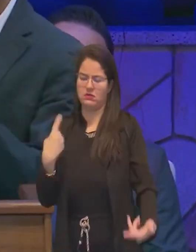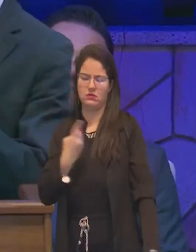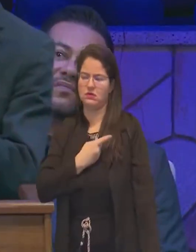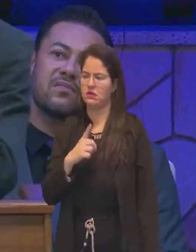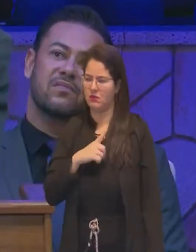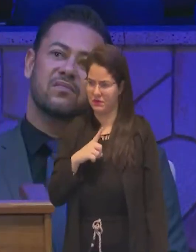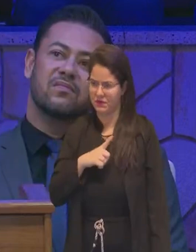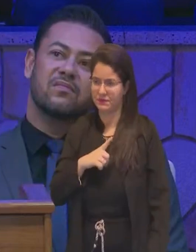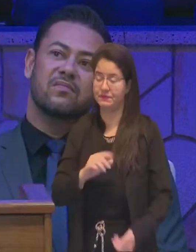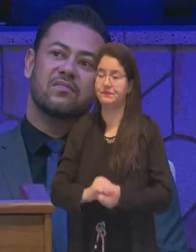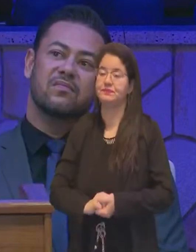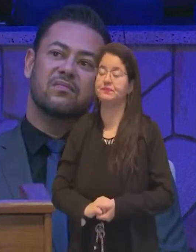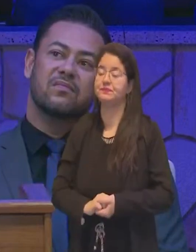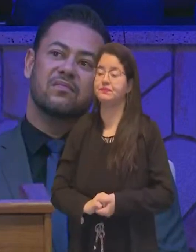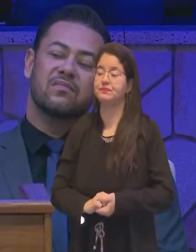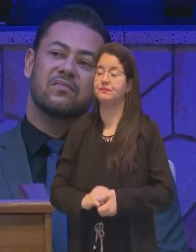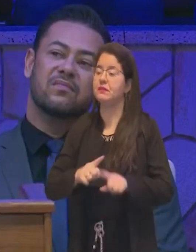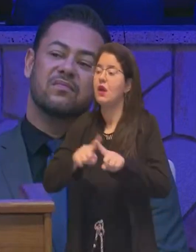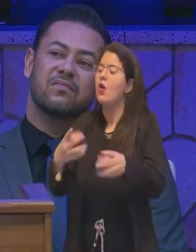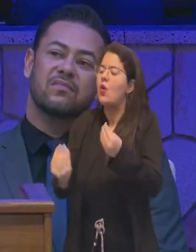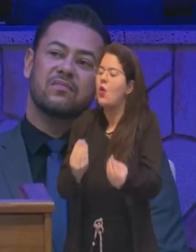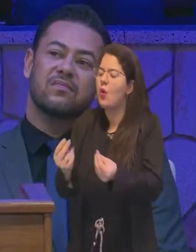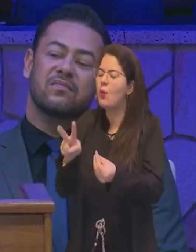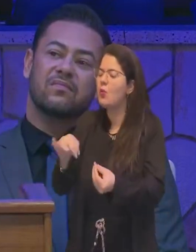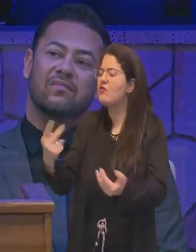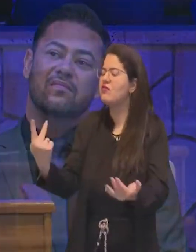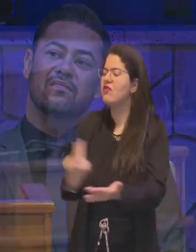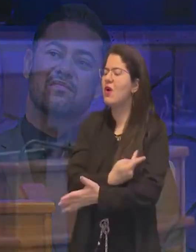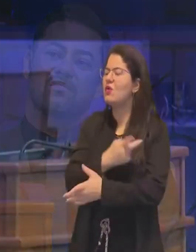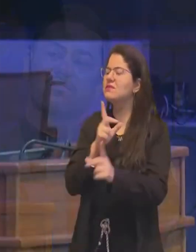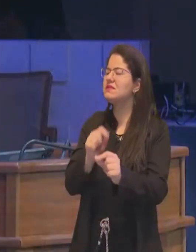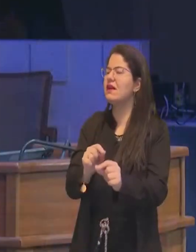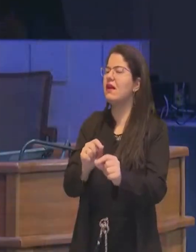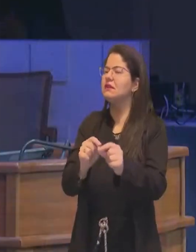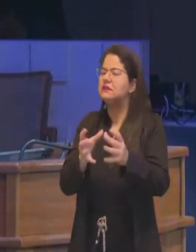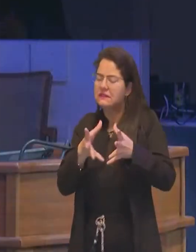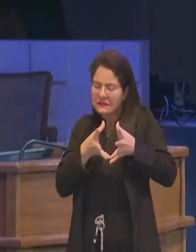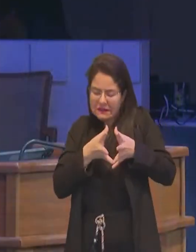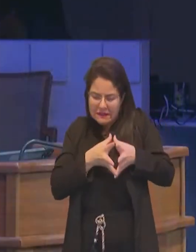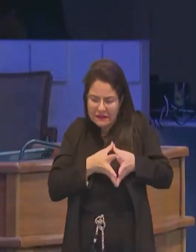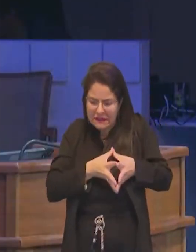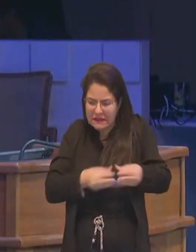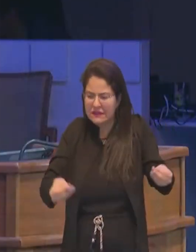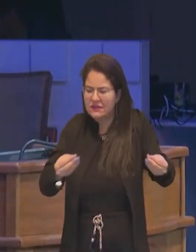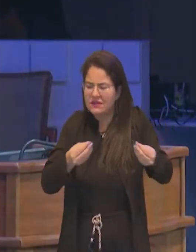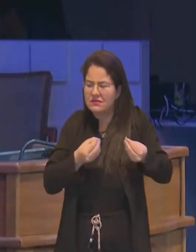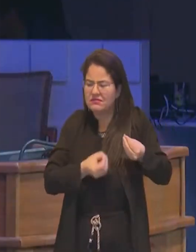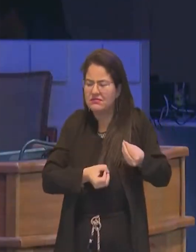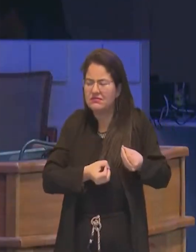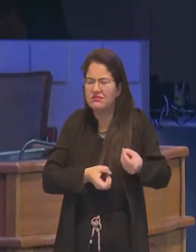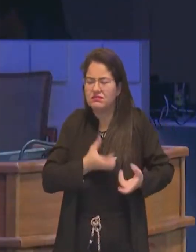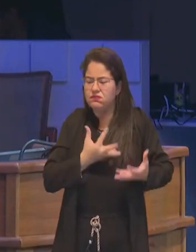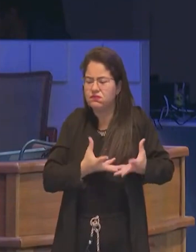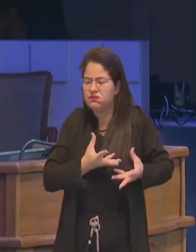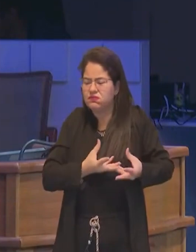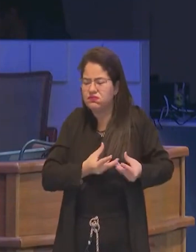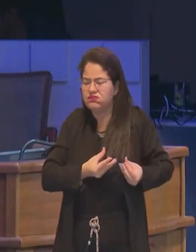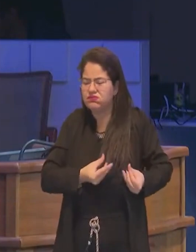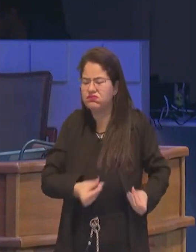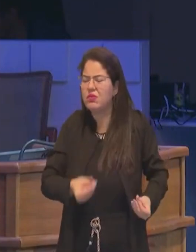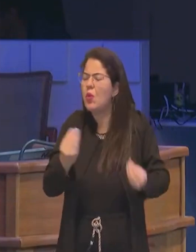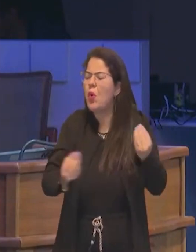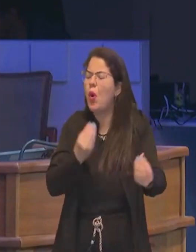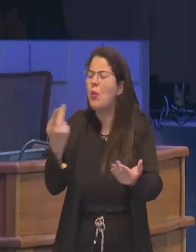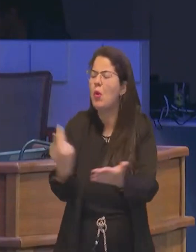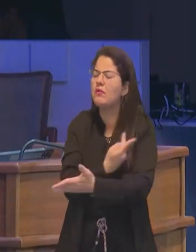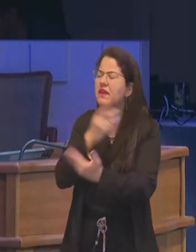Mas como que vai ocorrer esse esfriamento espiritual? como que vai ocorrer esse